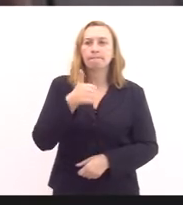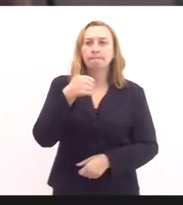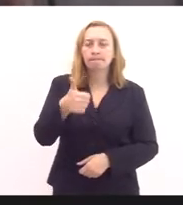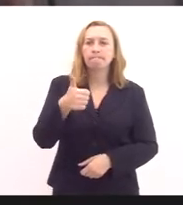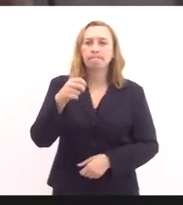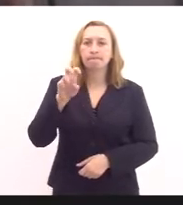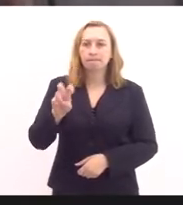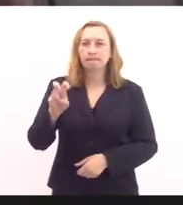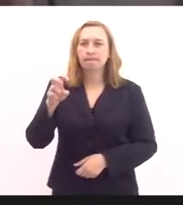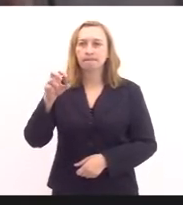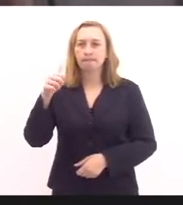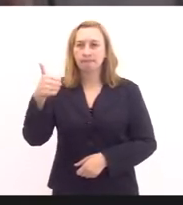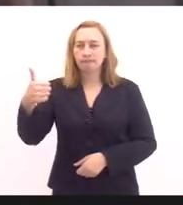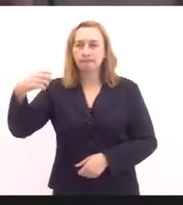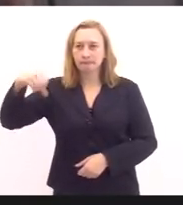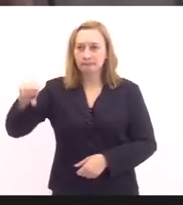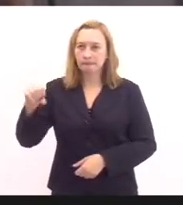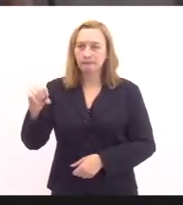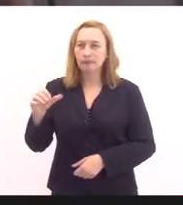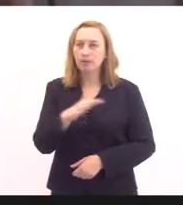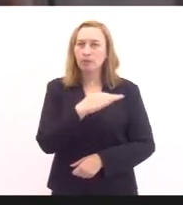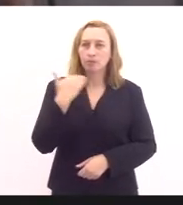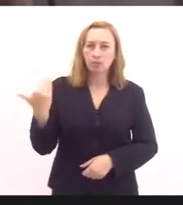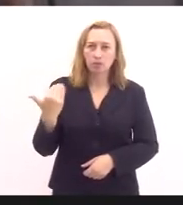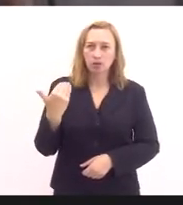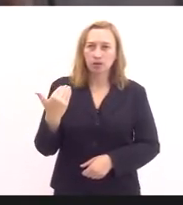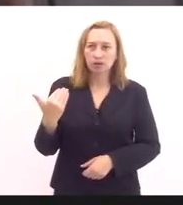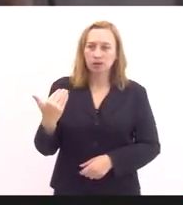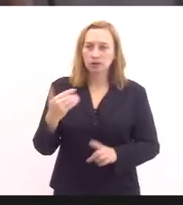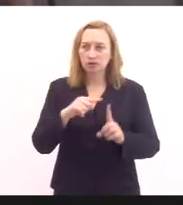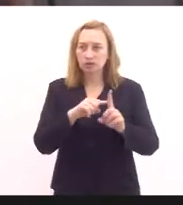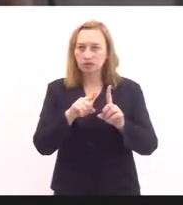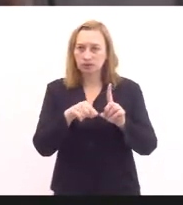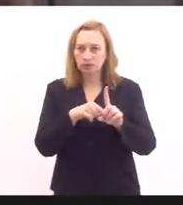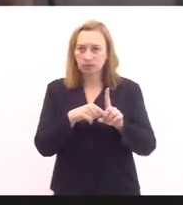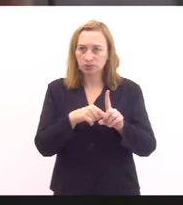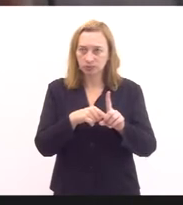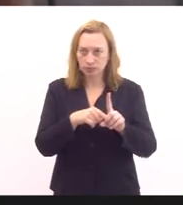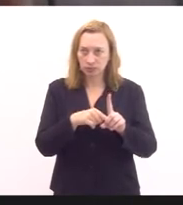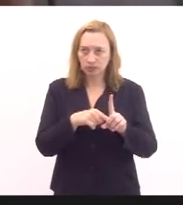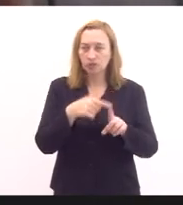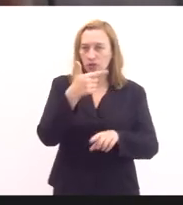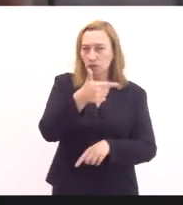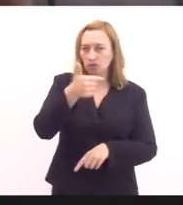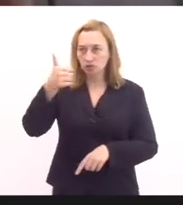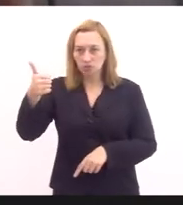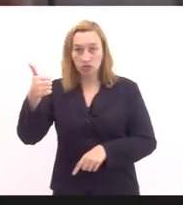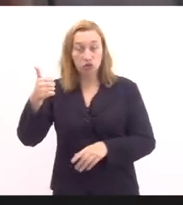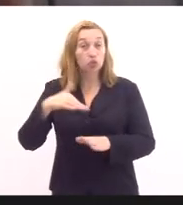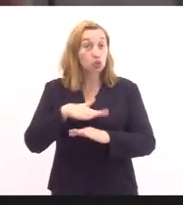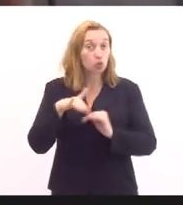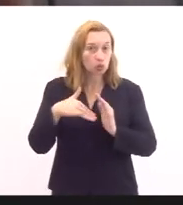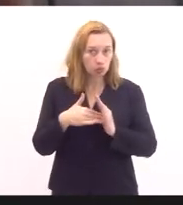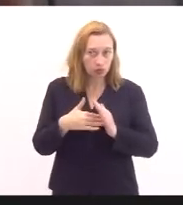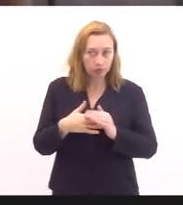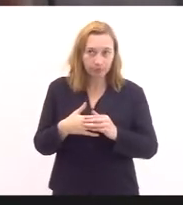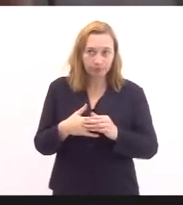1519 mortes maternas por correio de 19 só no ano de dois mil e 21 inteiro